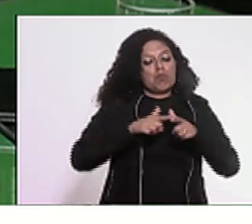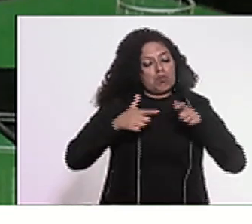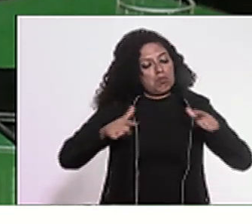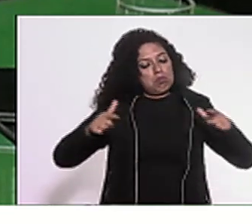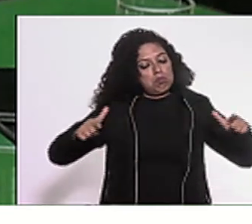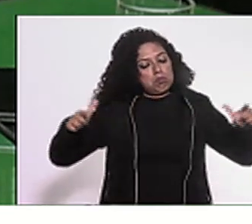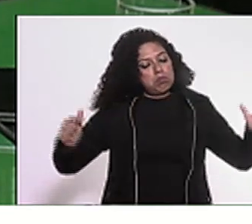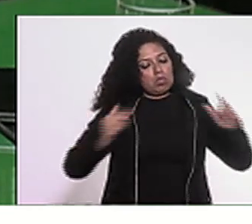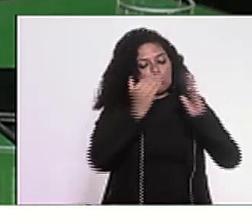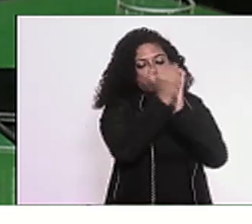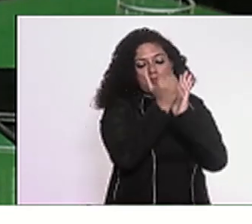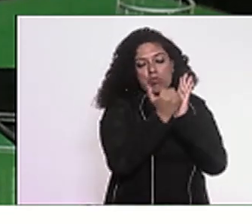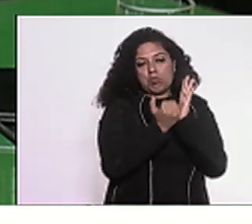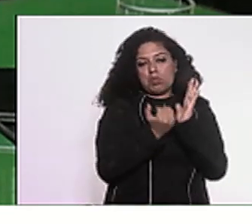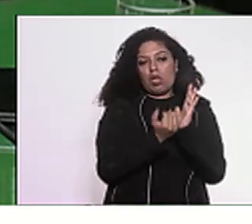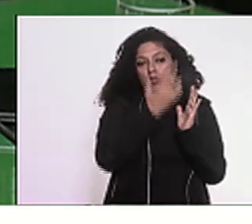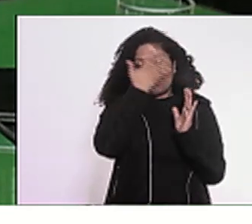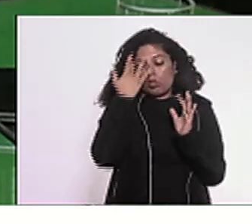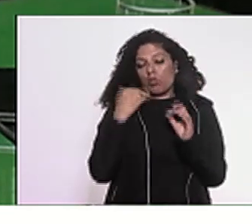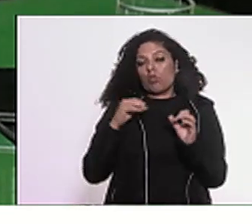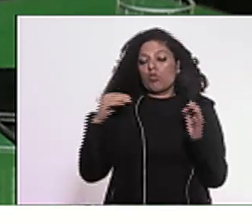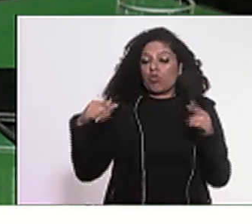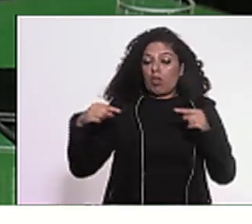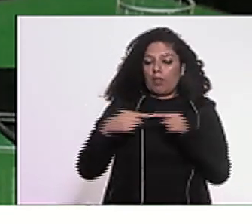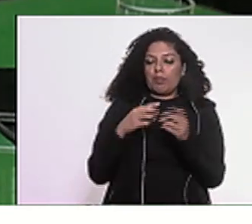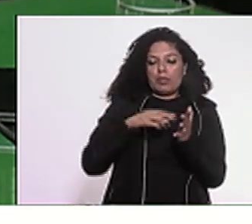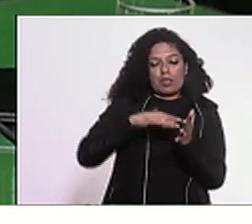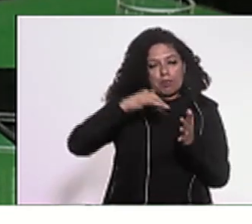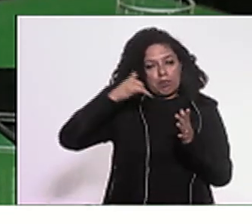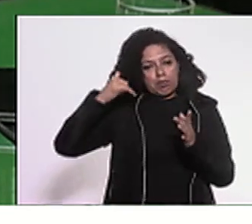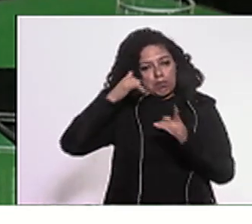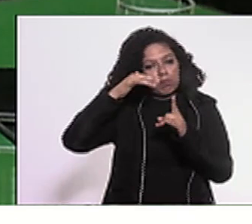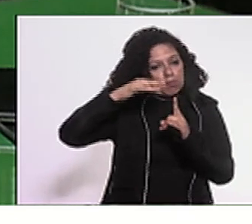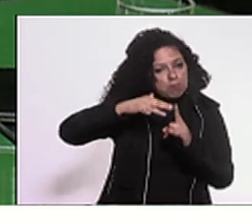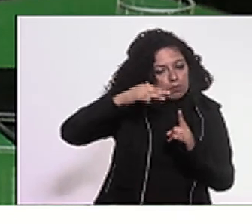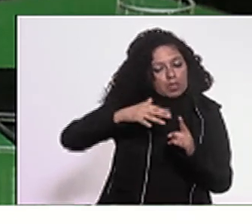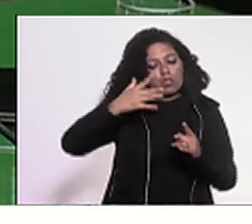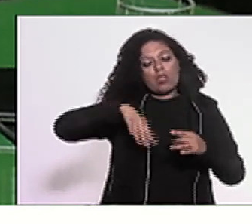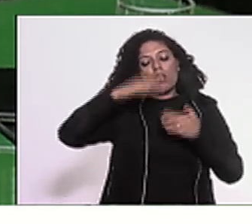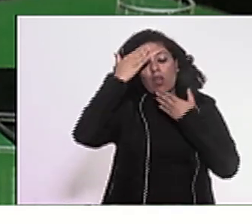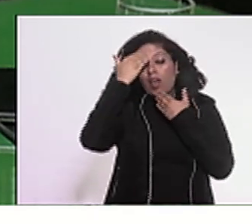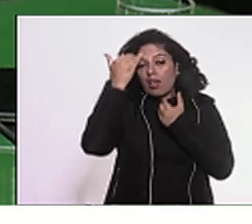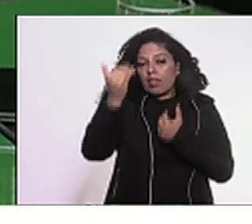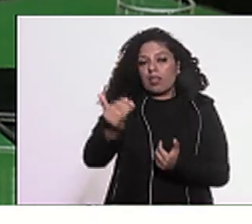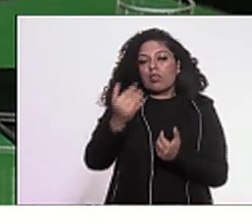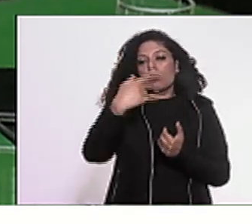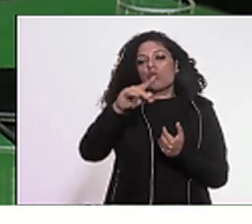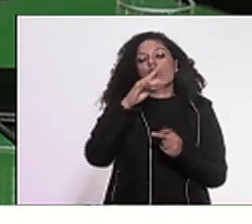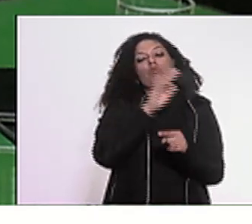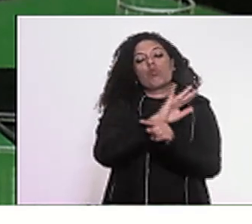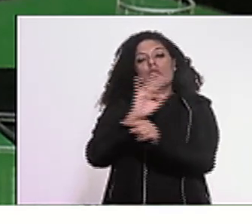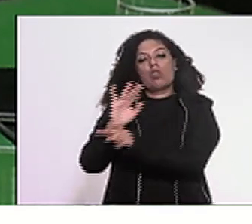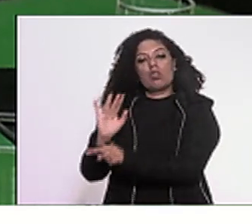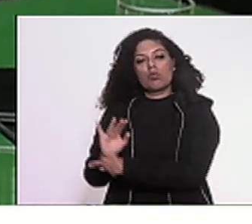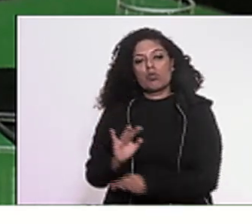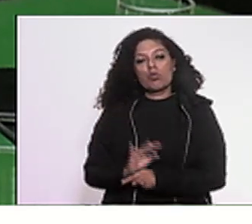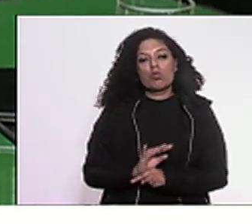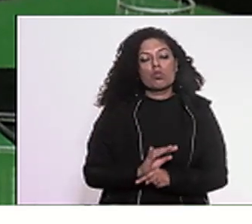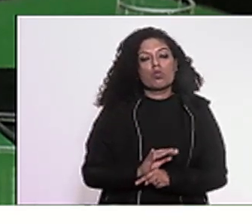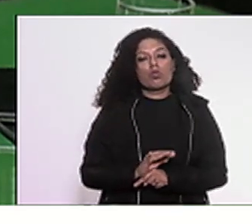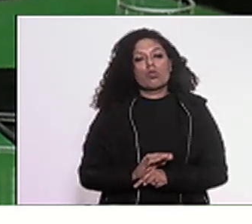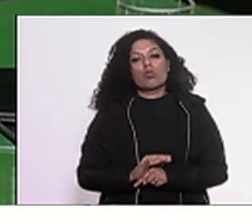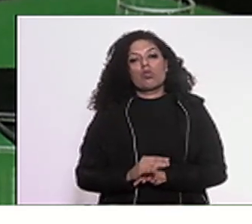rol de atingidos. Então, a gente fica muito grato com a participação da senhora e pode ter certeza que